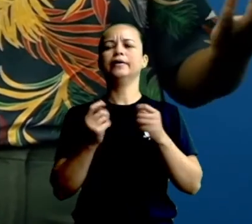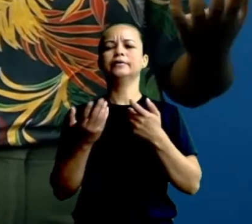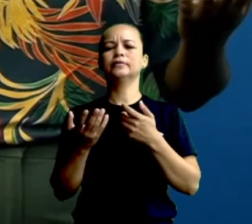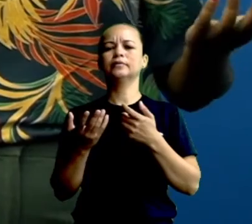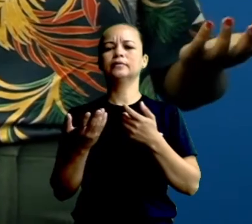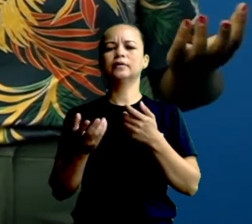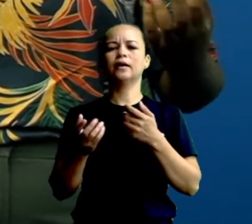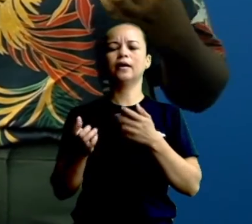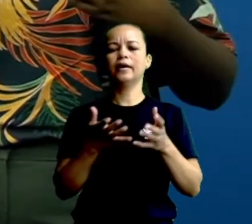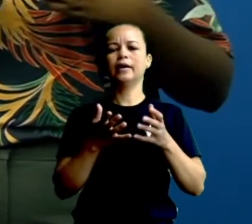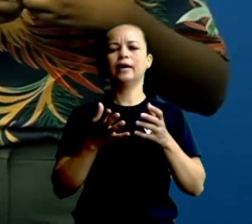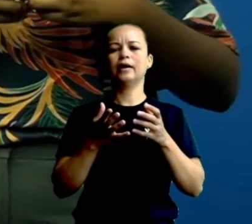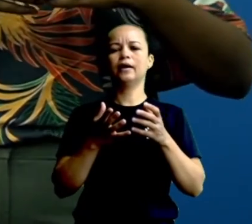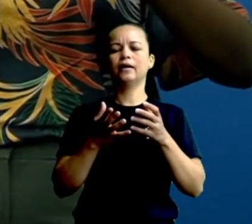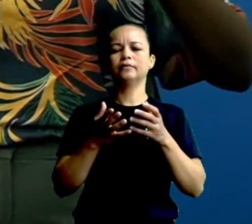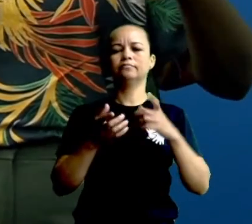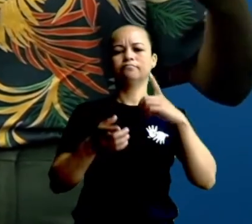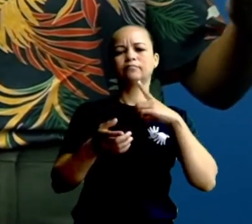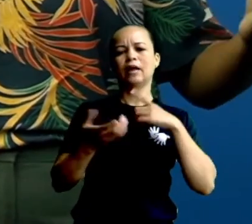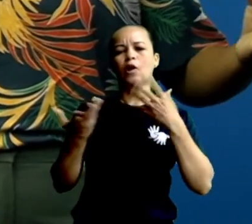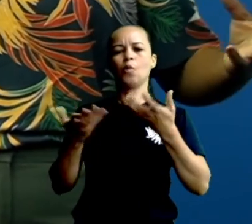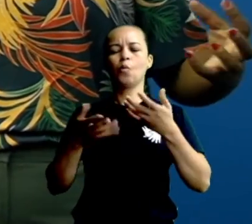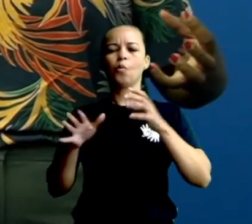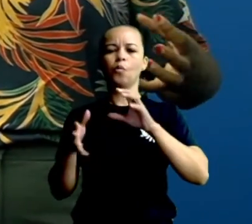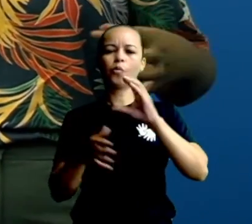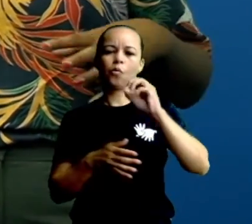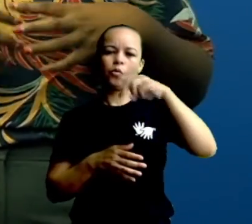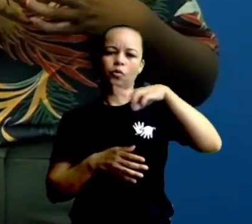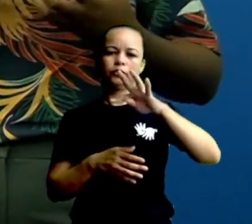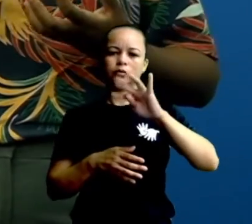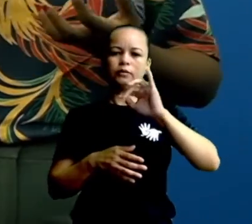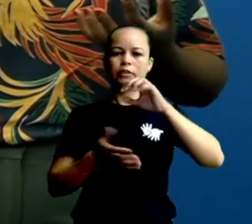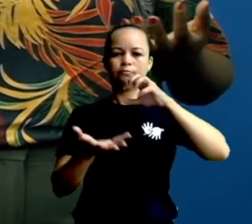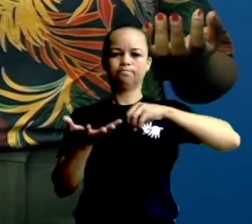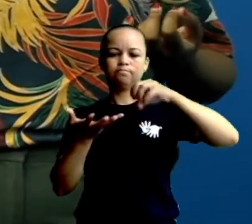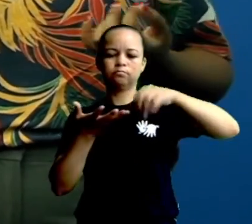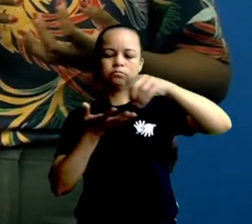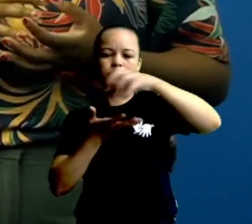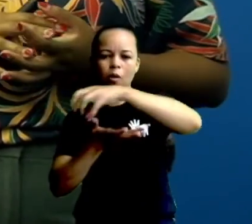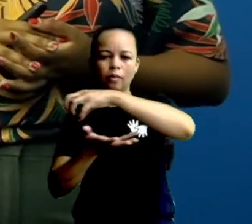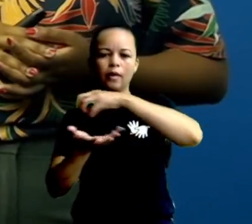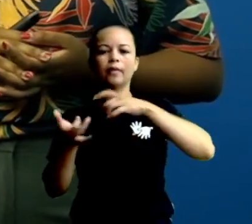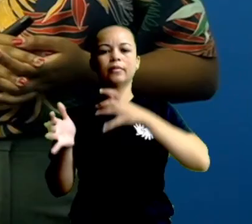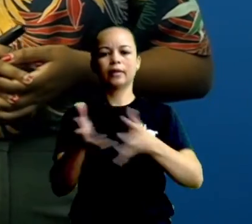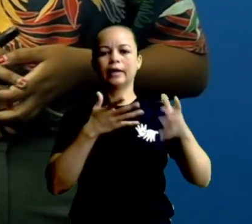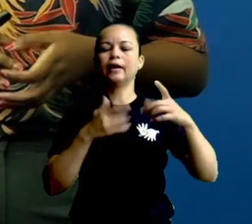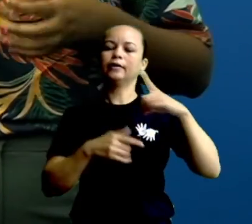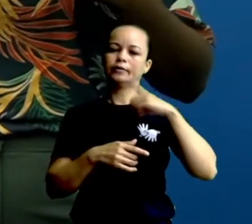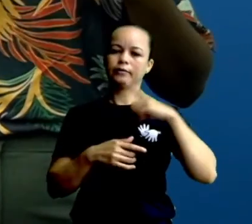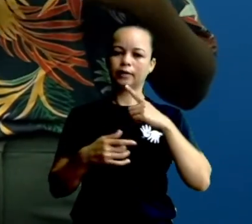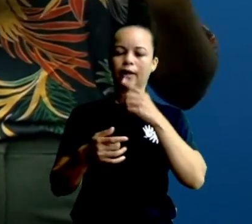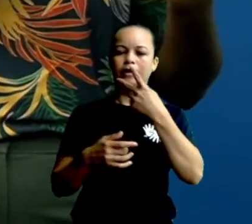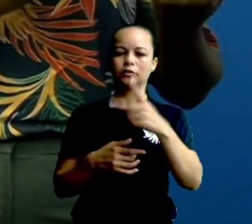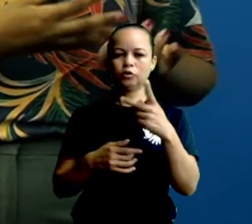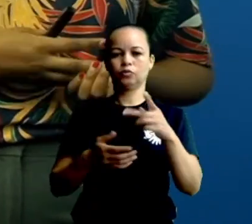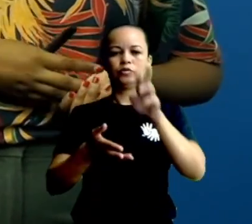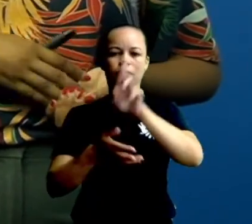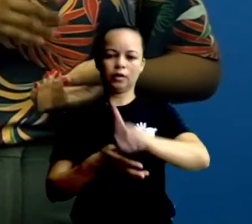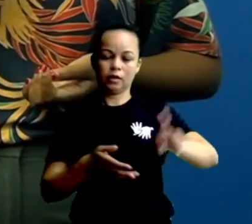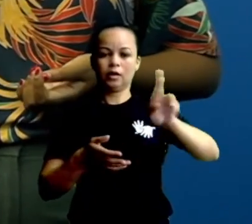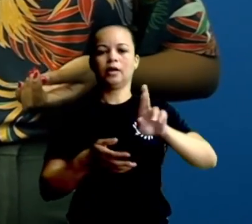porque é um continente e seus diversos povos étnicos têm aí as suas também religiões. mas